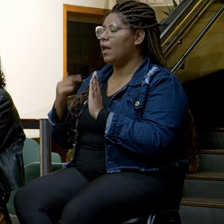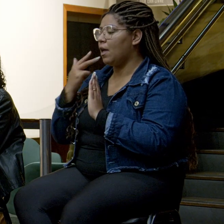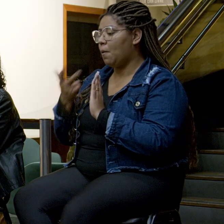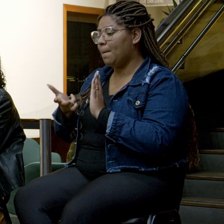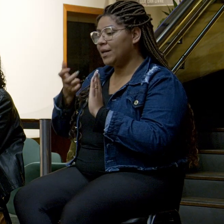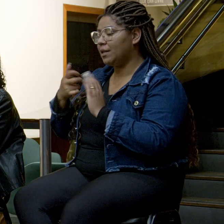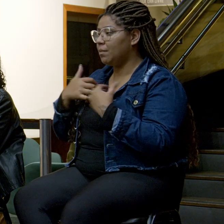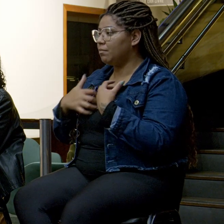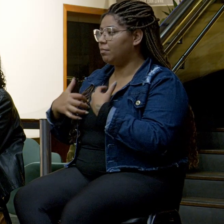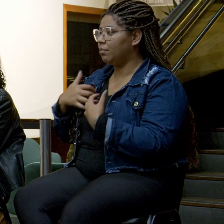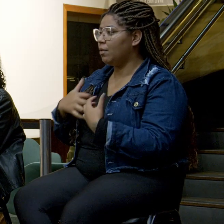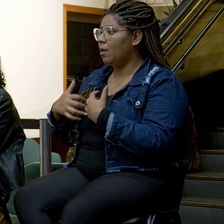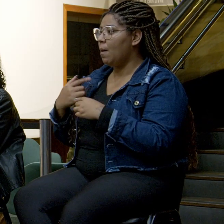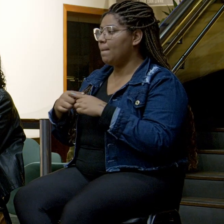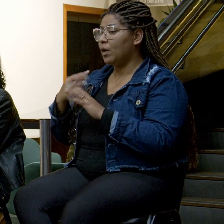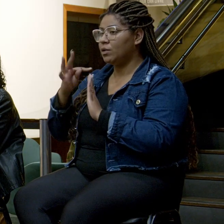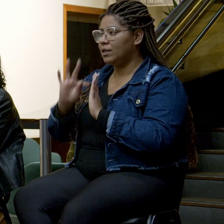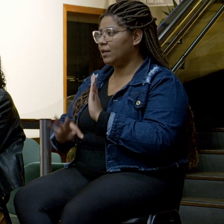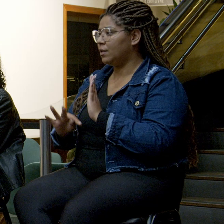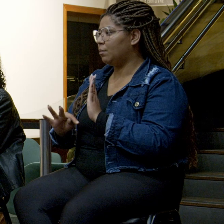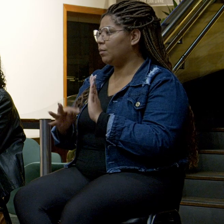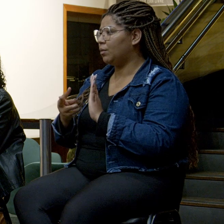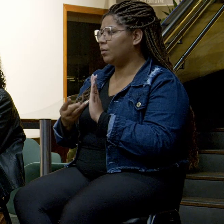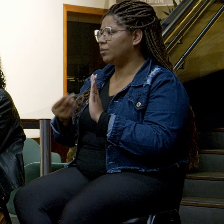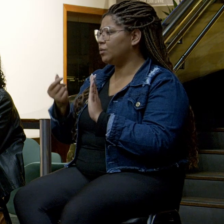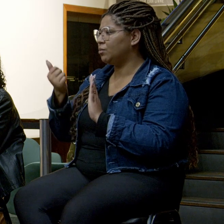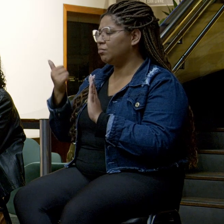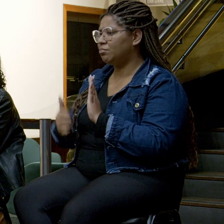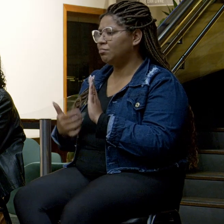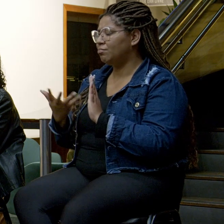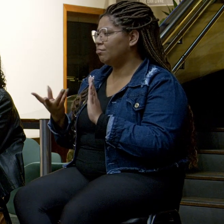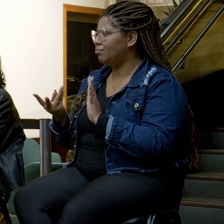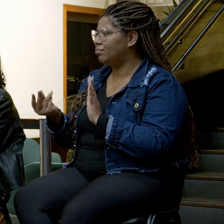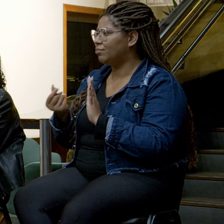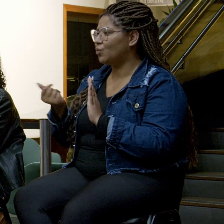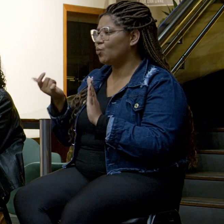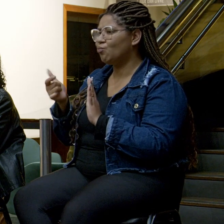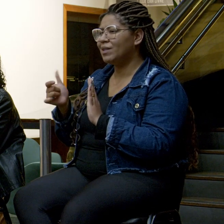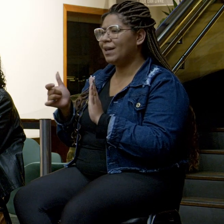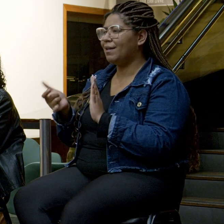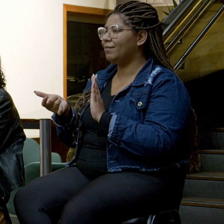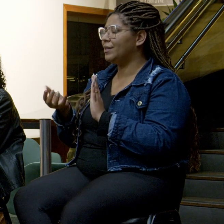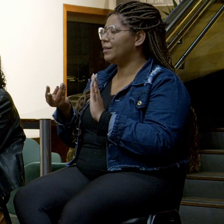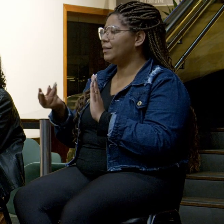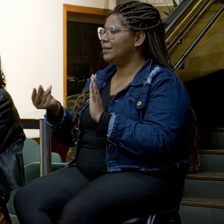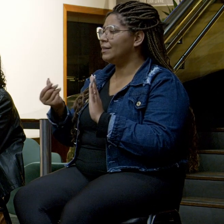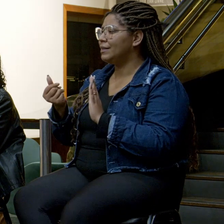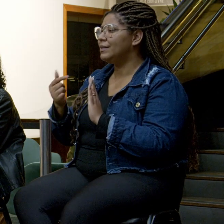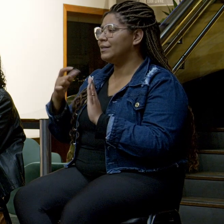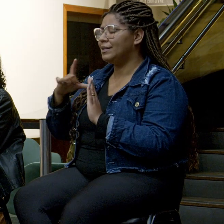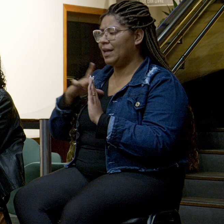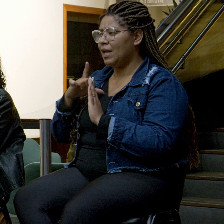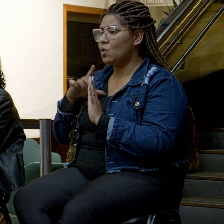porque os textos são muito toscos. Porque tem um aspecto